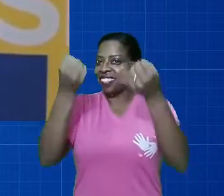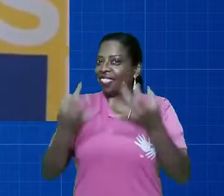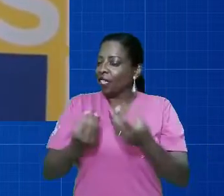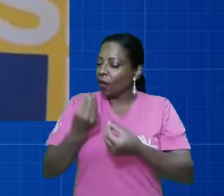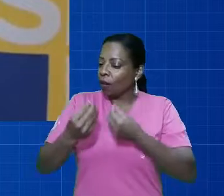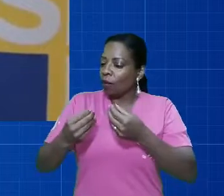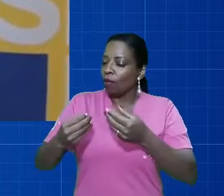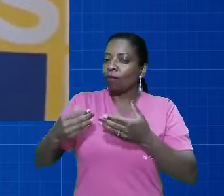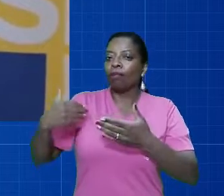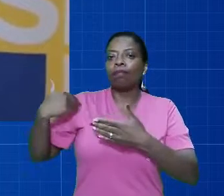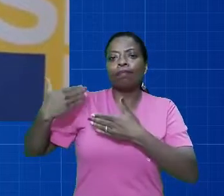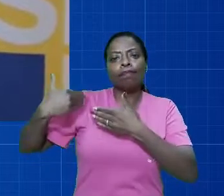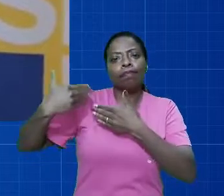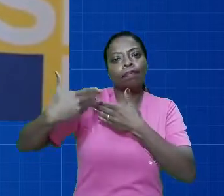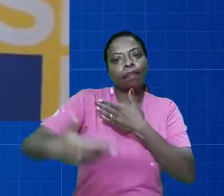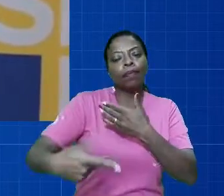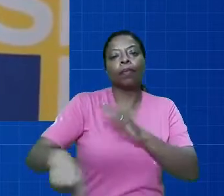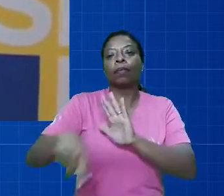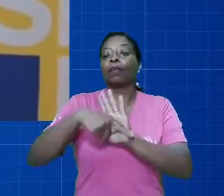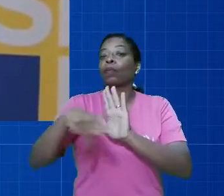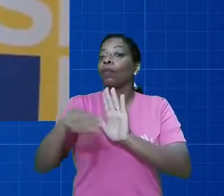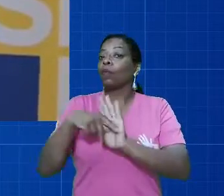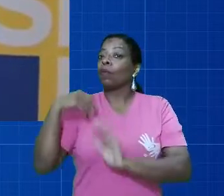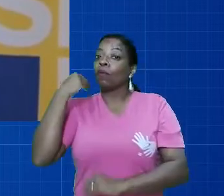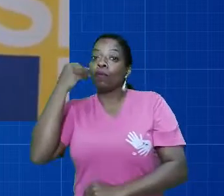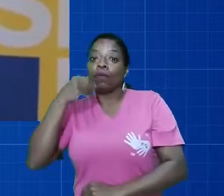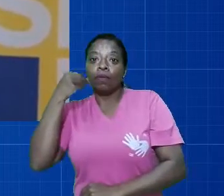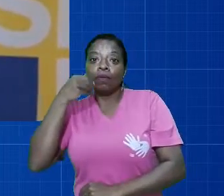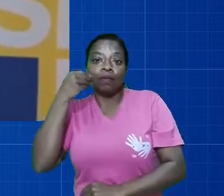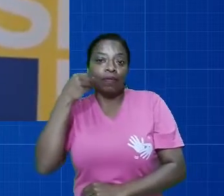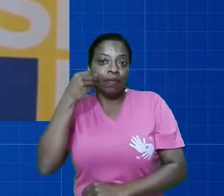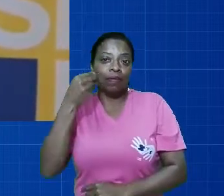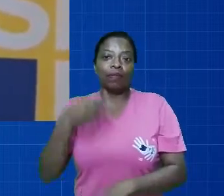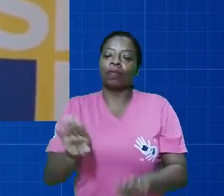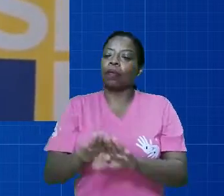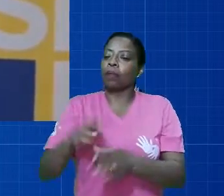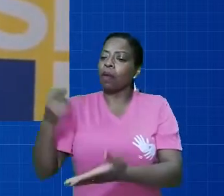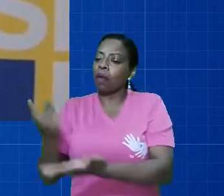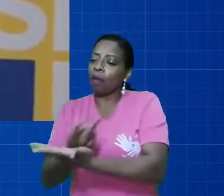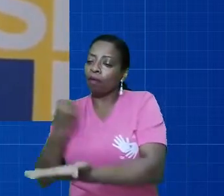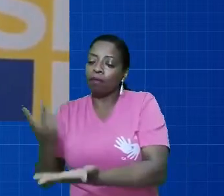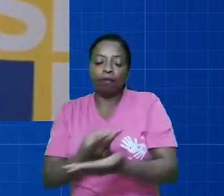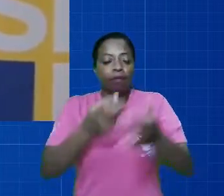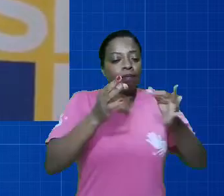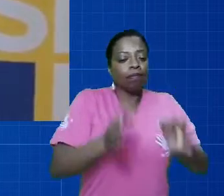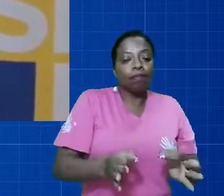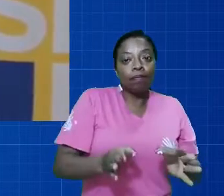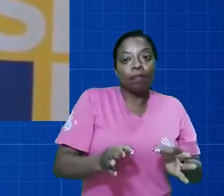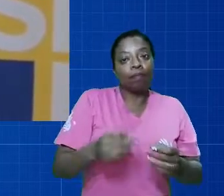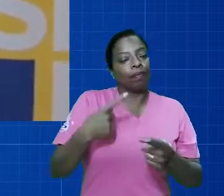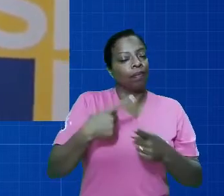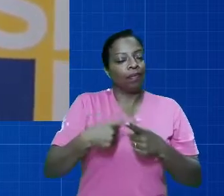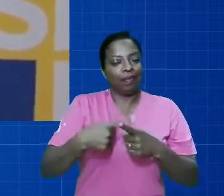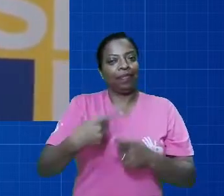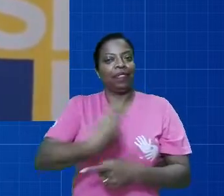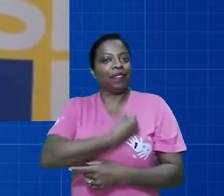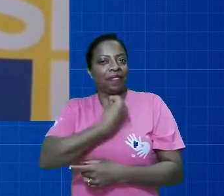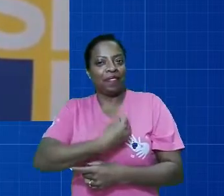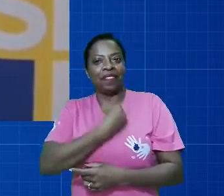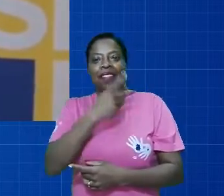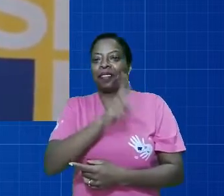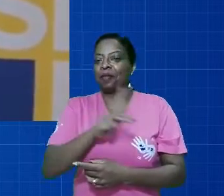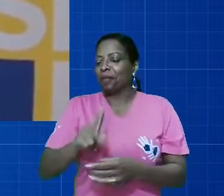um pouquinho dessa trajetória, dessa vivência, dessa experiência, desses erros e acertos. Afinal de contas, a vida